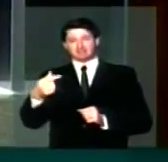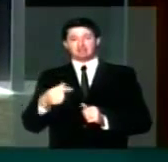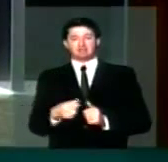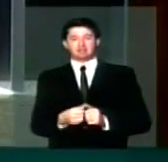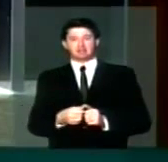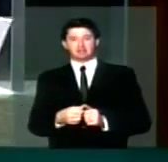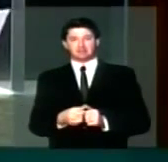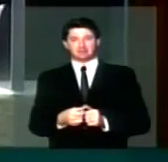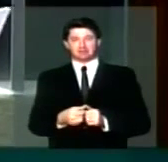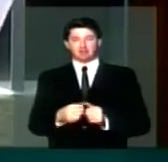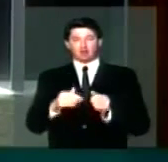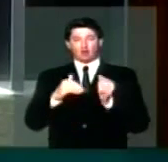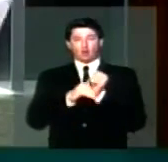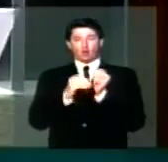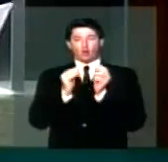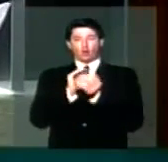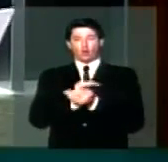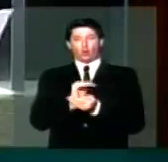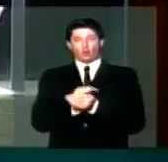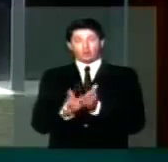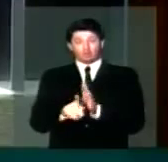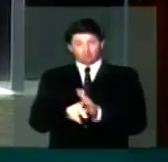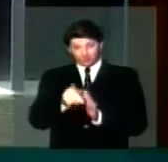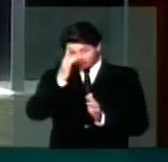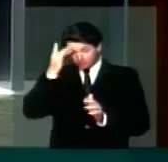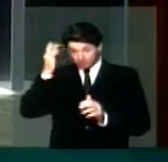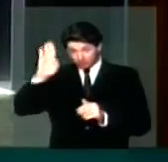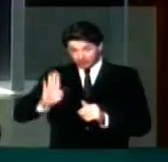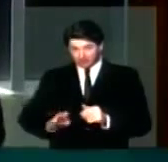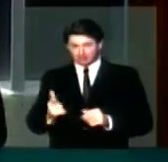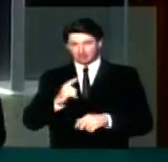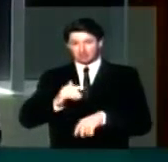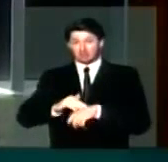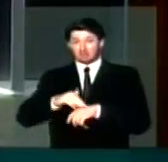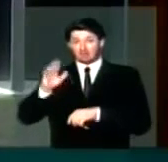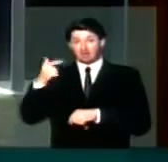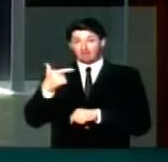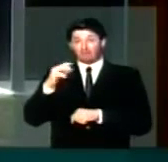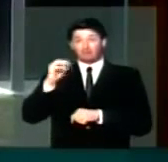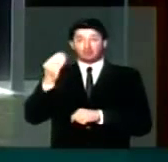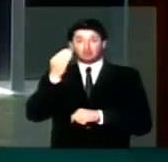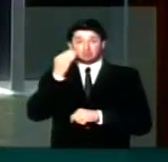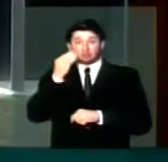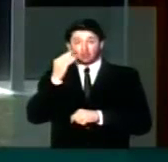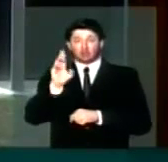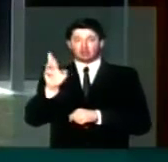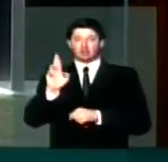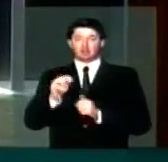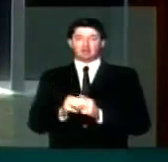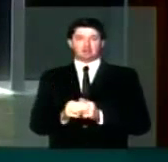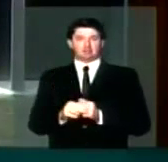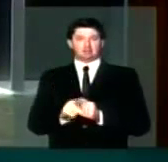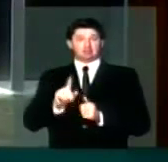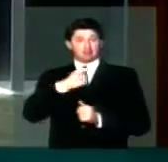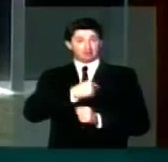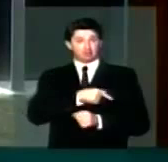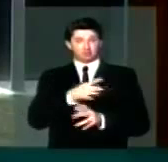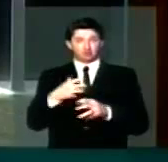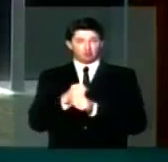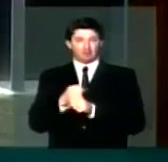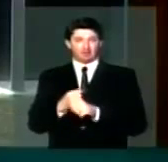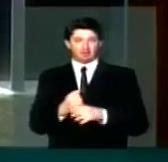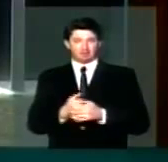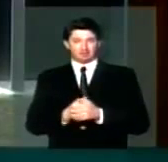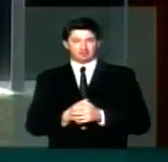8.867 contas de brasileiros com mais de 20 bilhões de reais na Suíça.